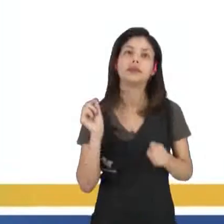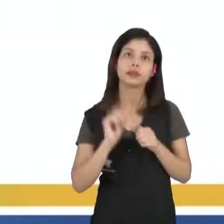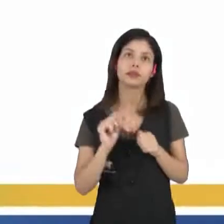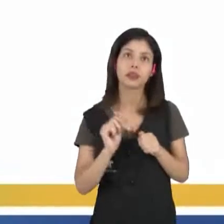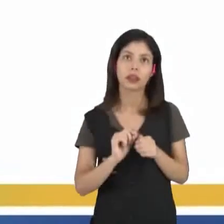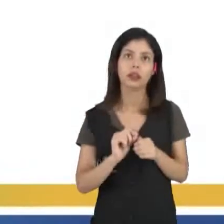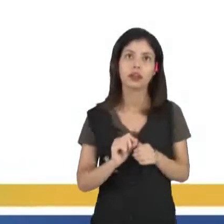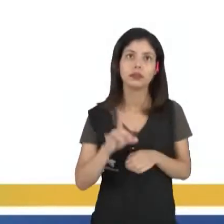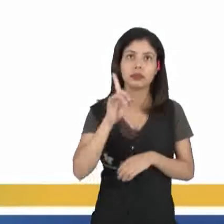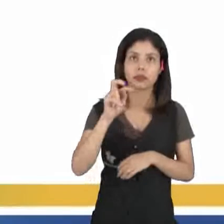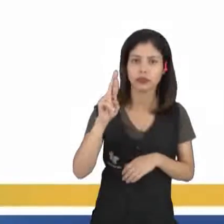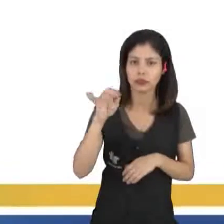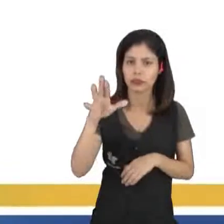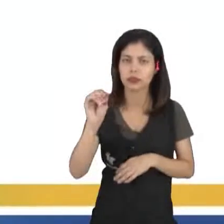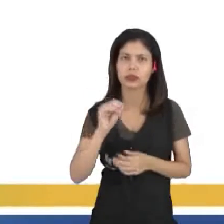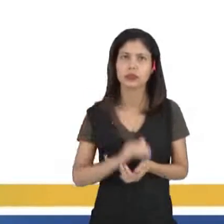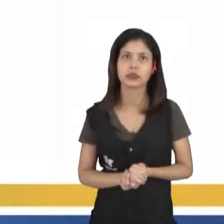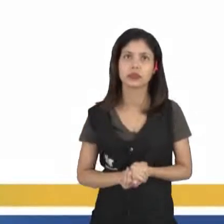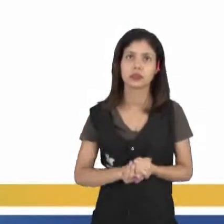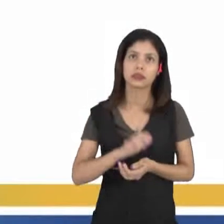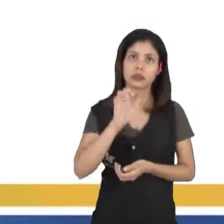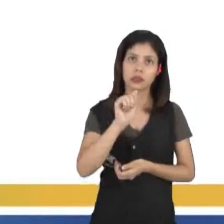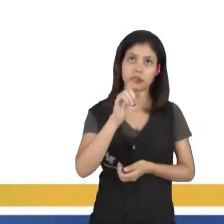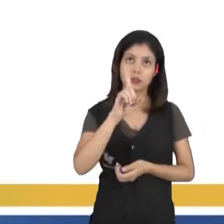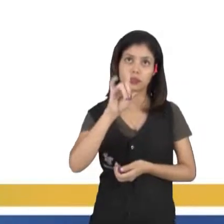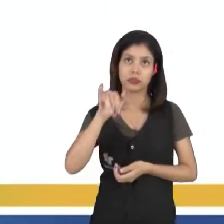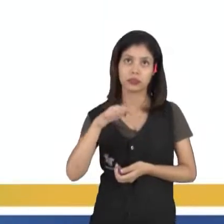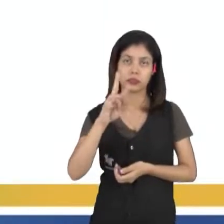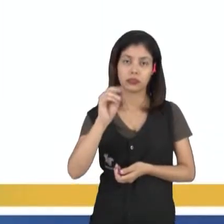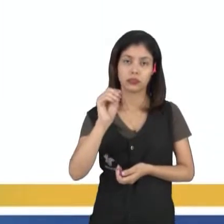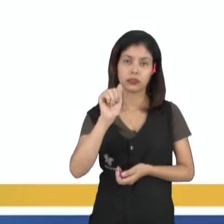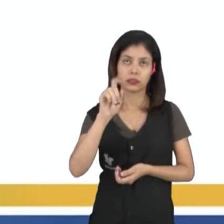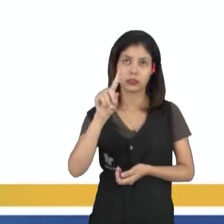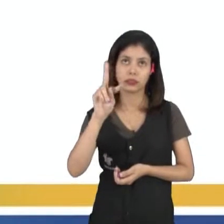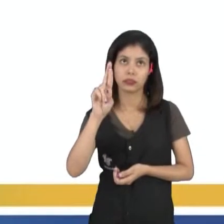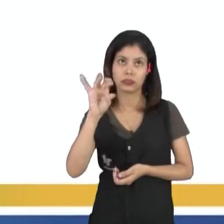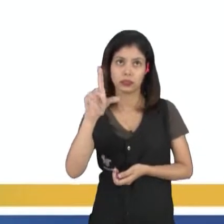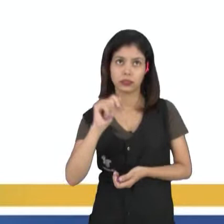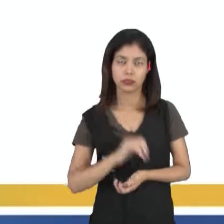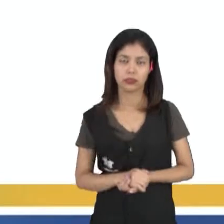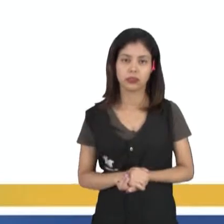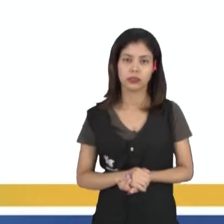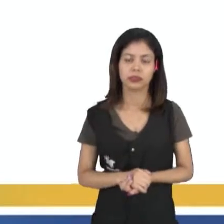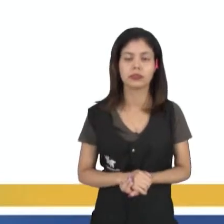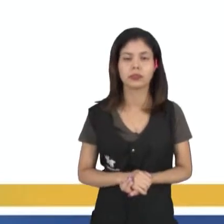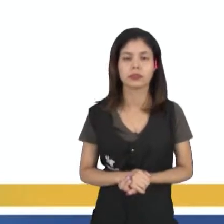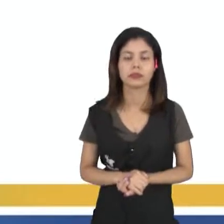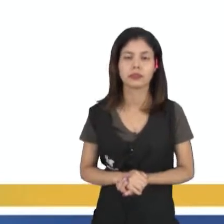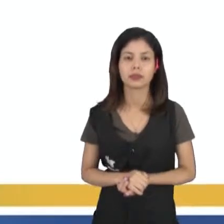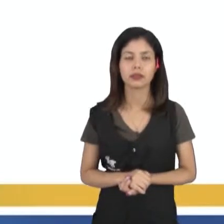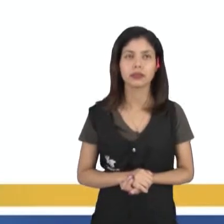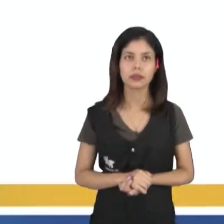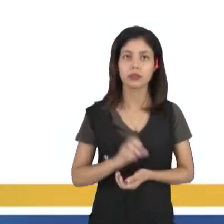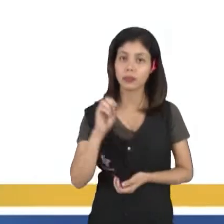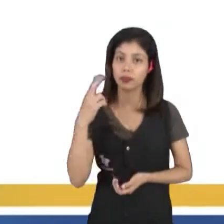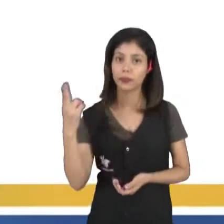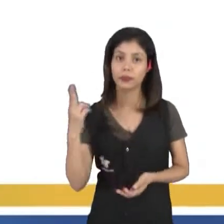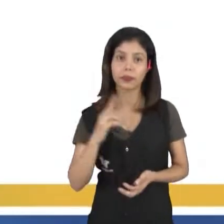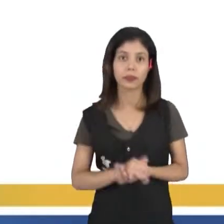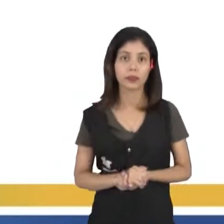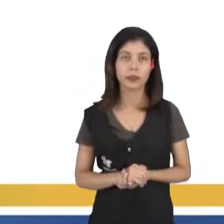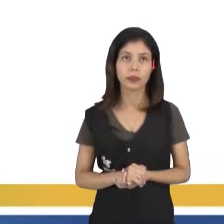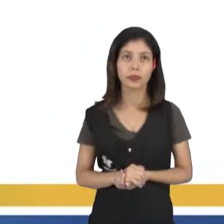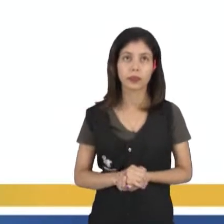E funcionam sintaticamente como adjunto adverbial, tá certo? Ou